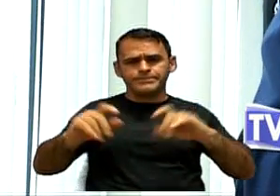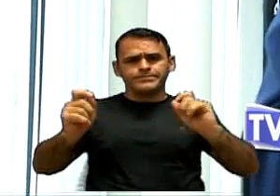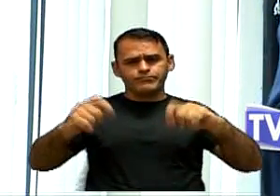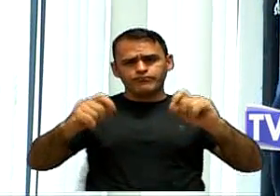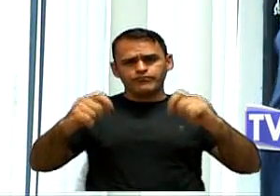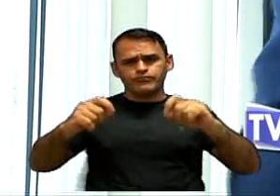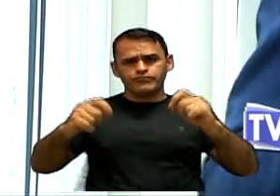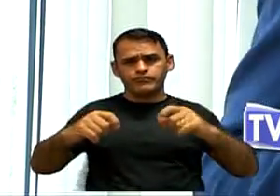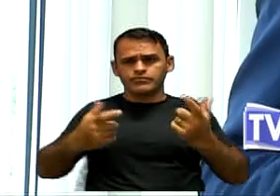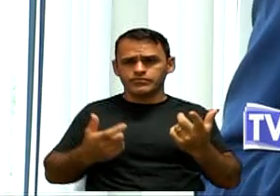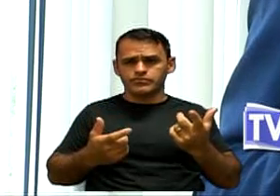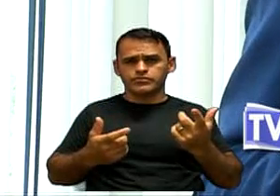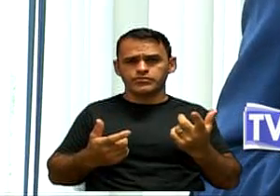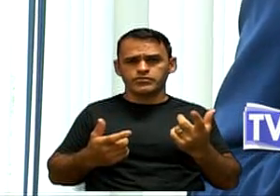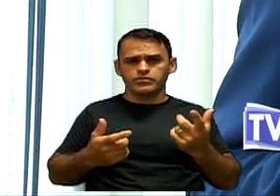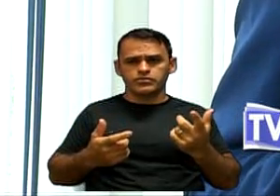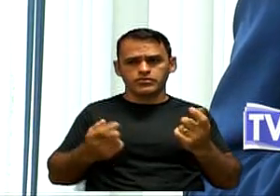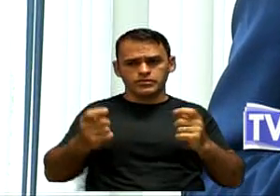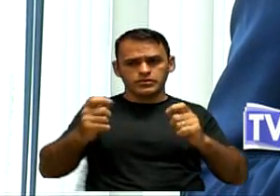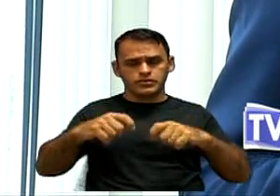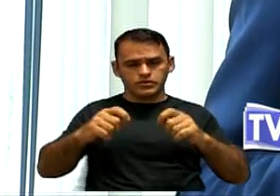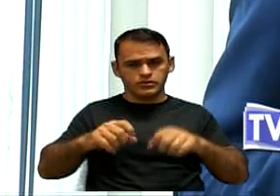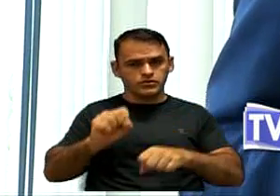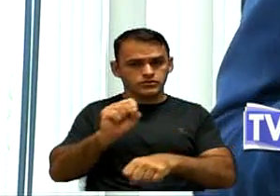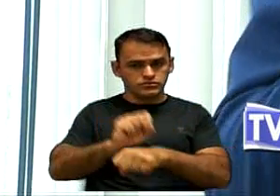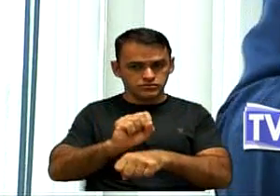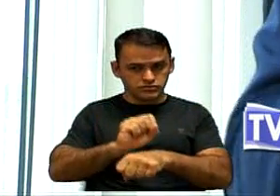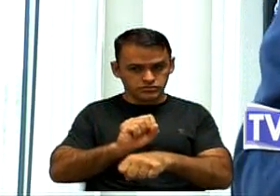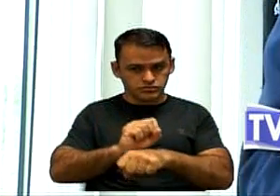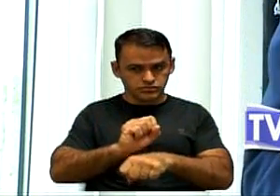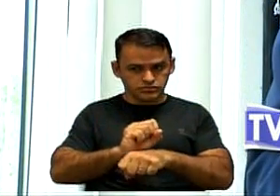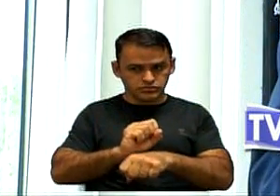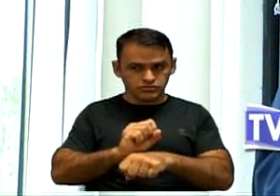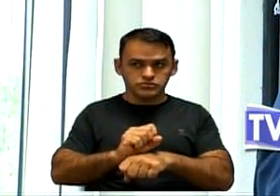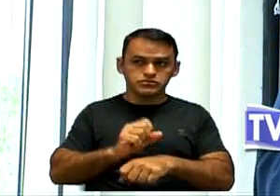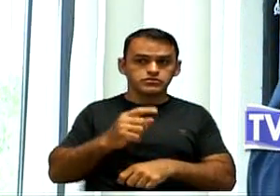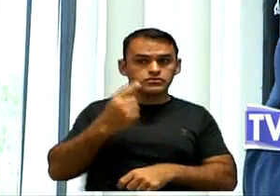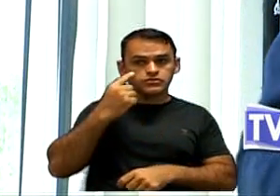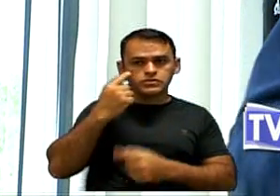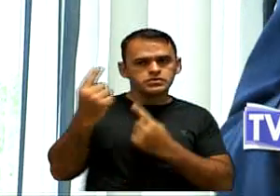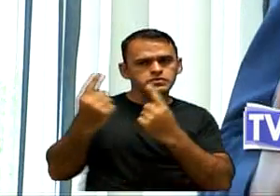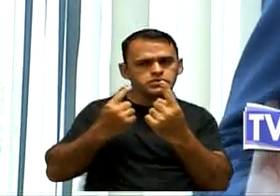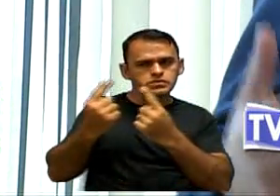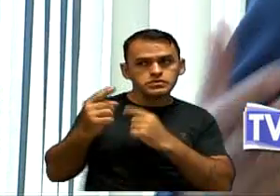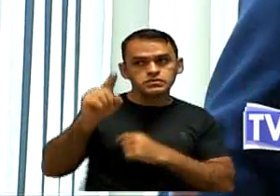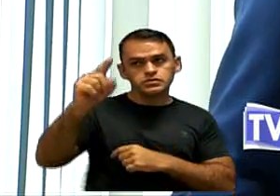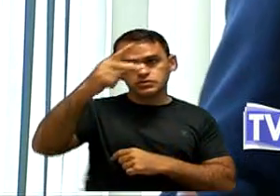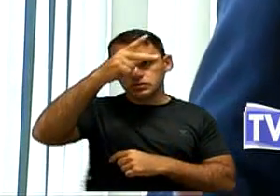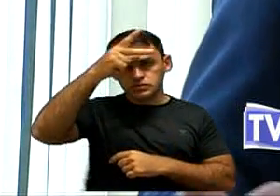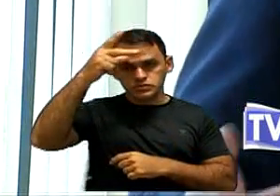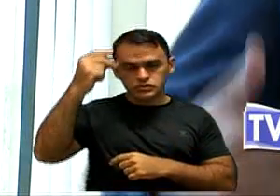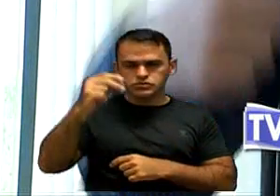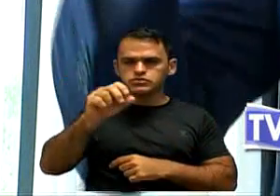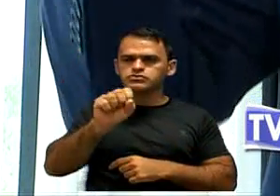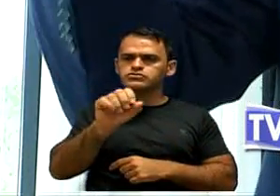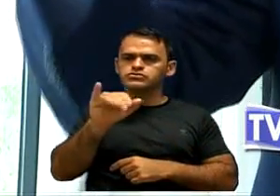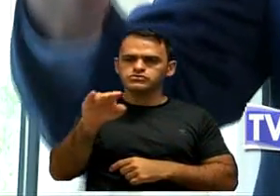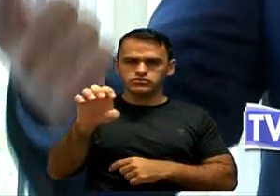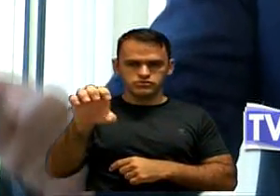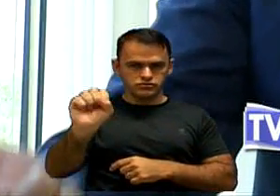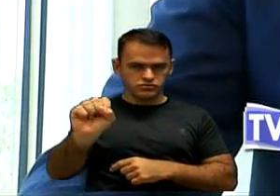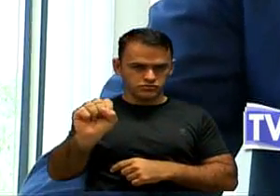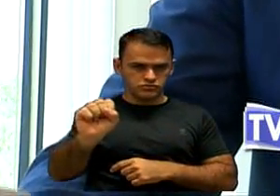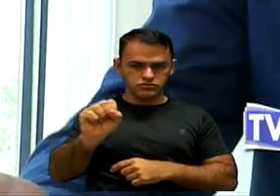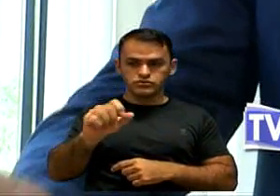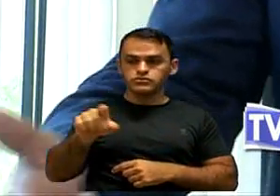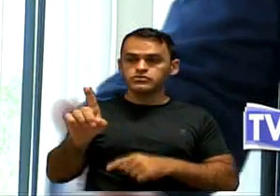viável recuar um passo atrás, convencer o governo em criar uma coordenadoria na CIAS, a pessoa que seria